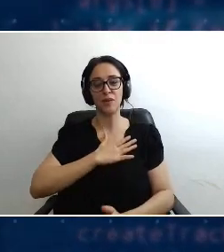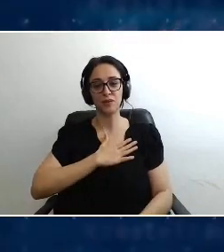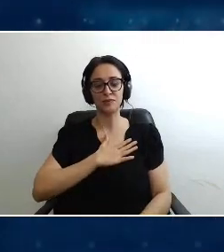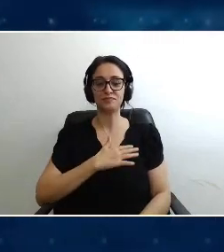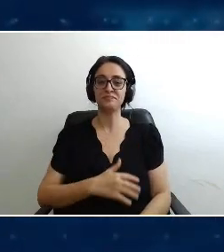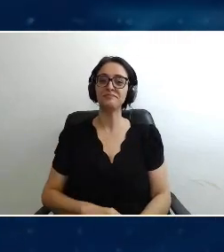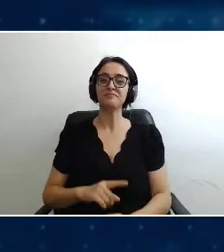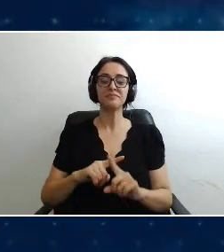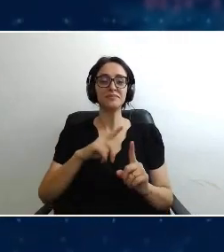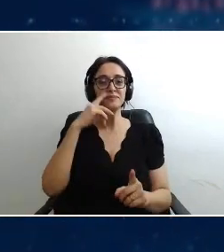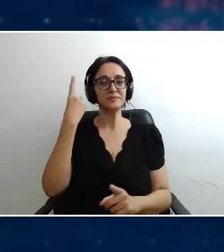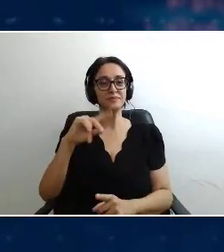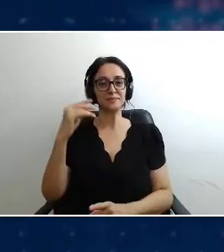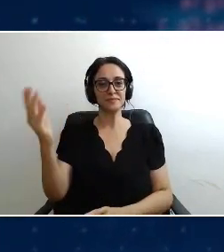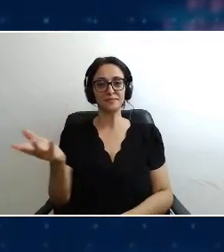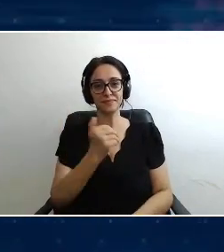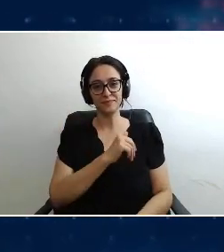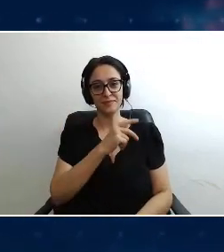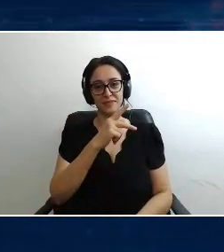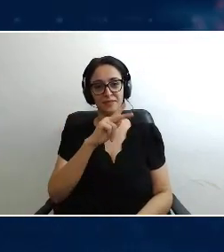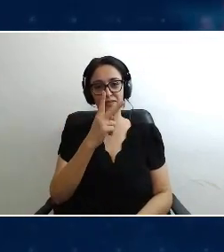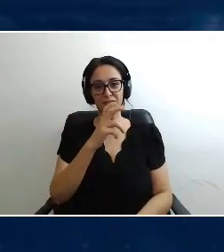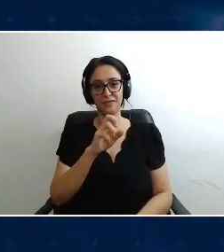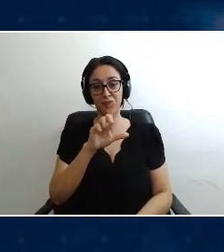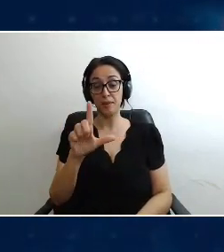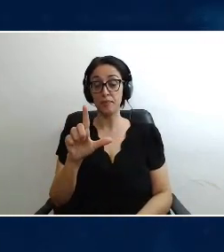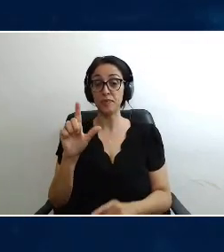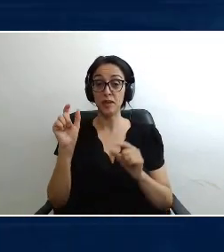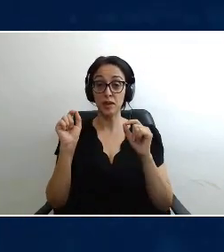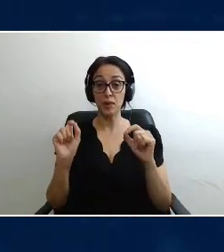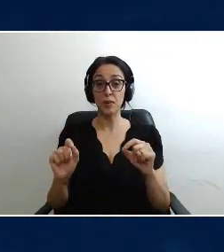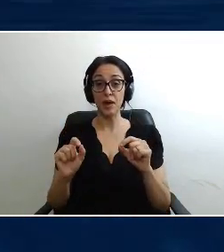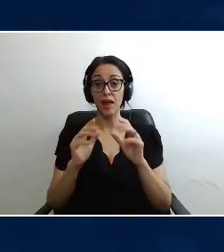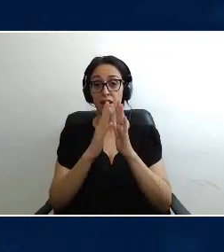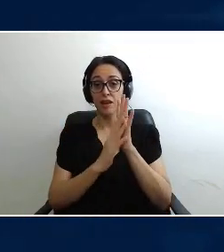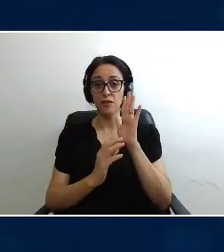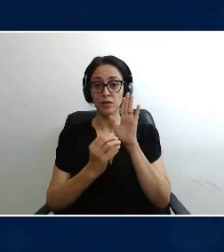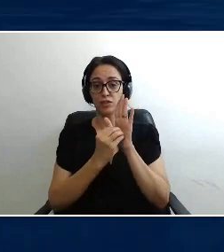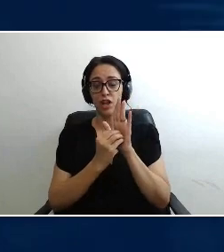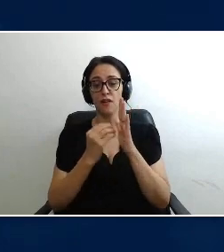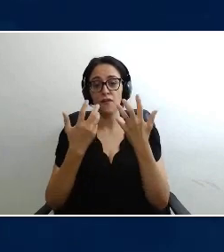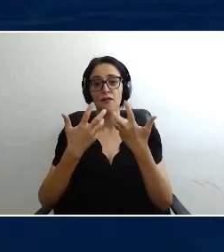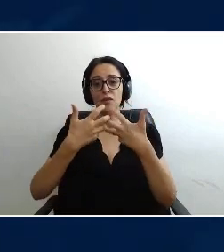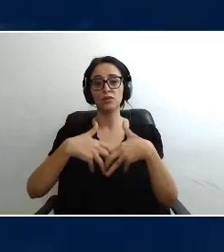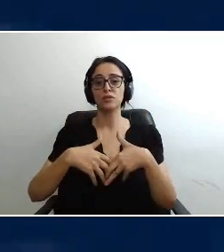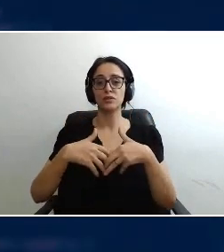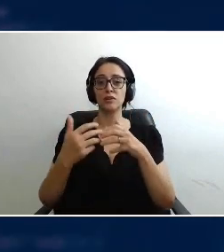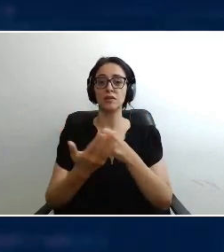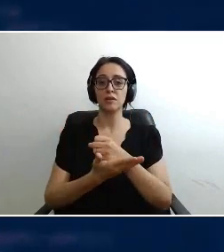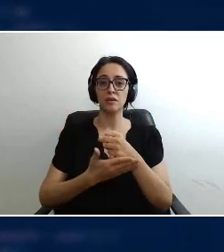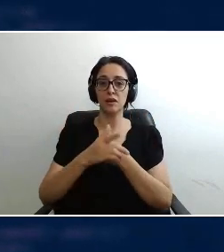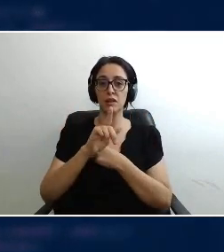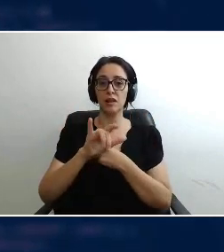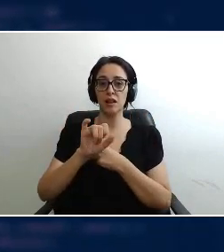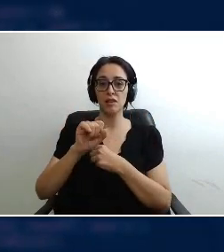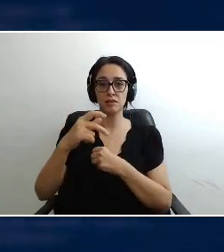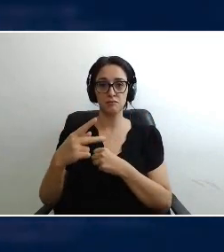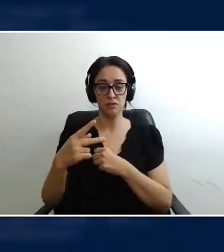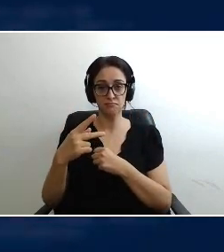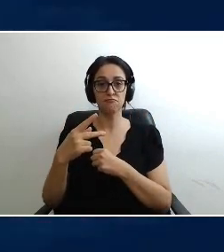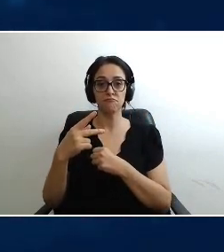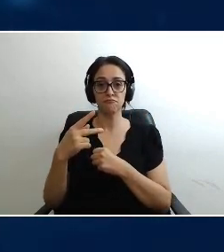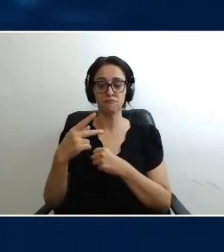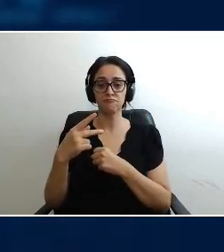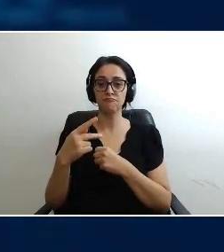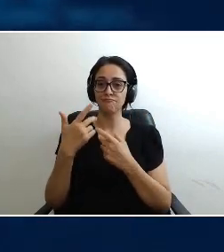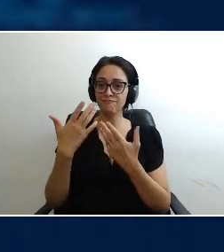Mas bora lá, vamos falar da FEL, né? A FEL é uma linguagem de programação funcional baseada em Lisp, que, enfim,